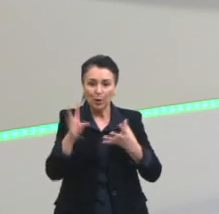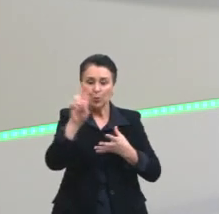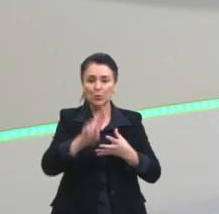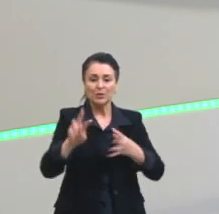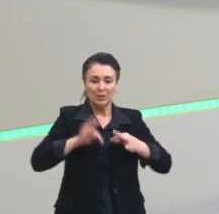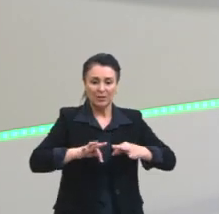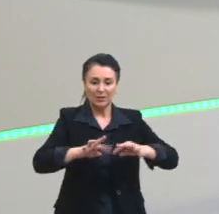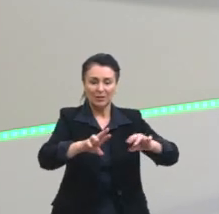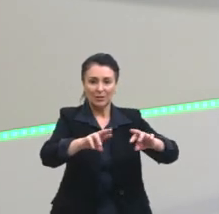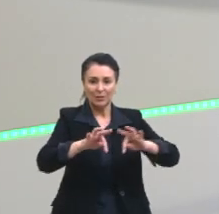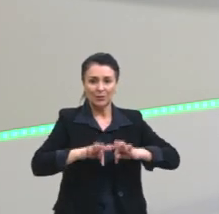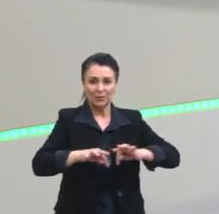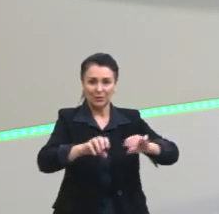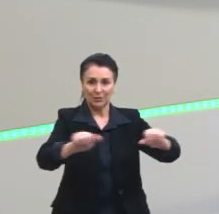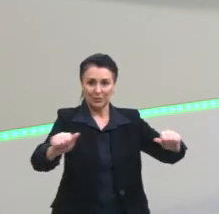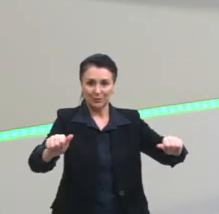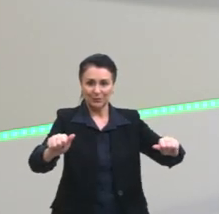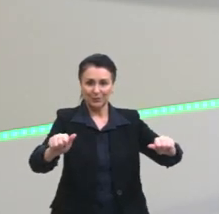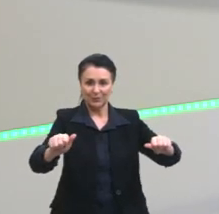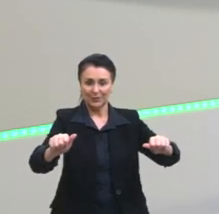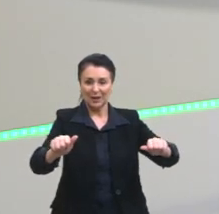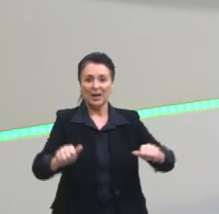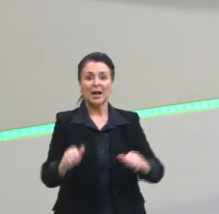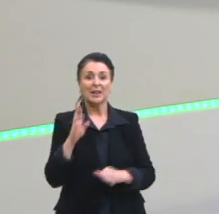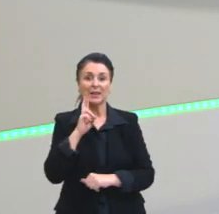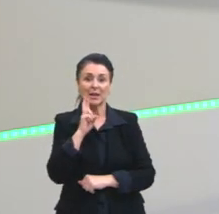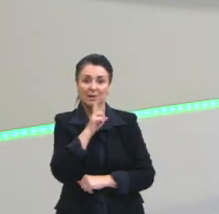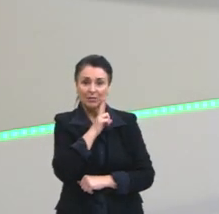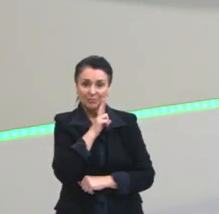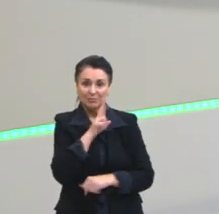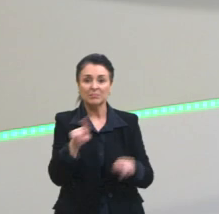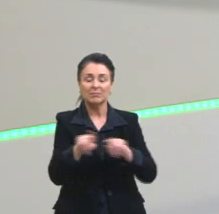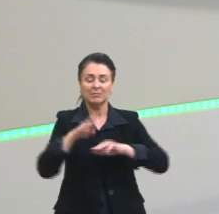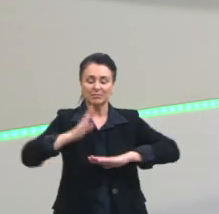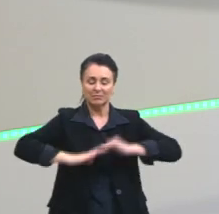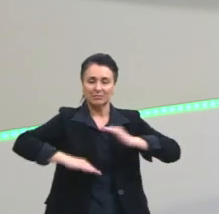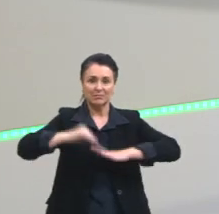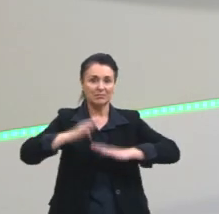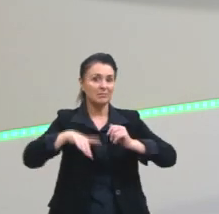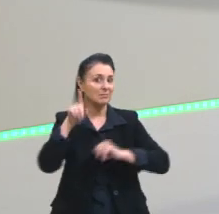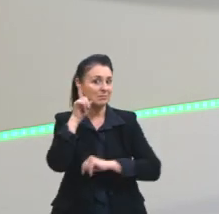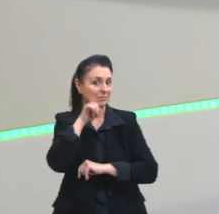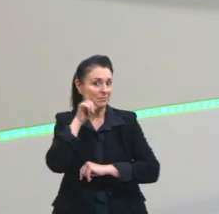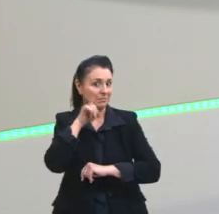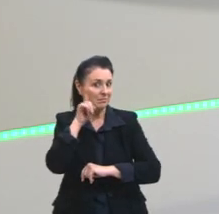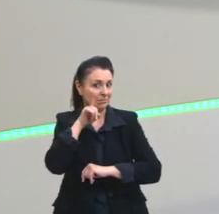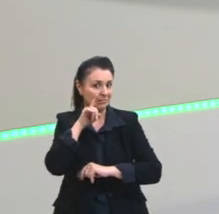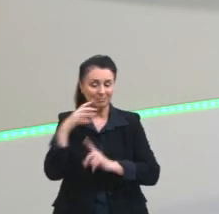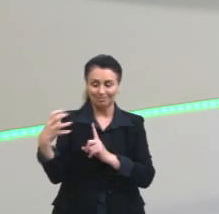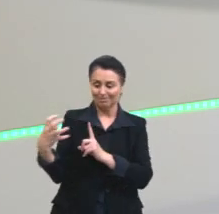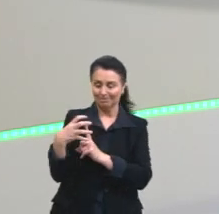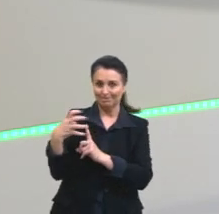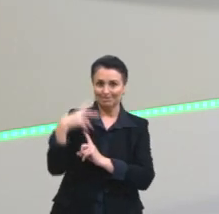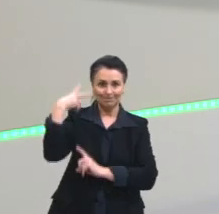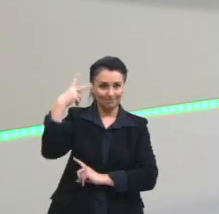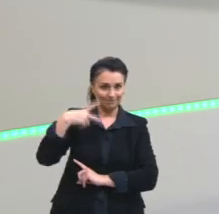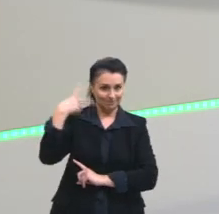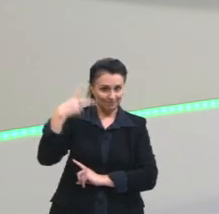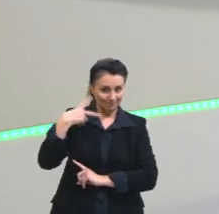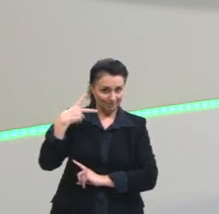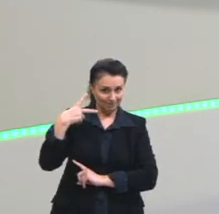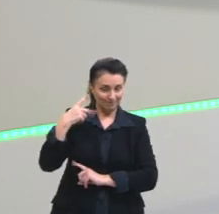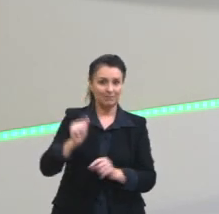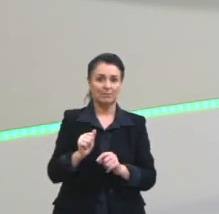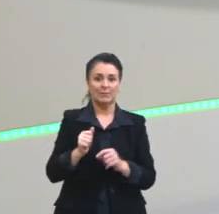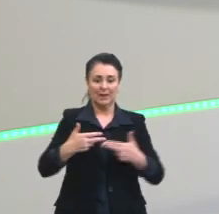do império Russo as práticas Americanas também né de interferir na política externa de guerra no